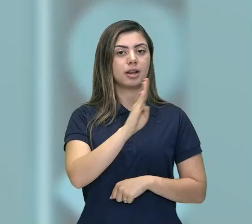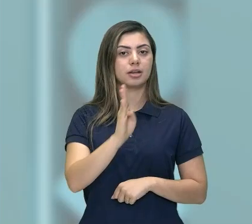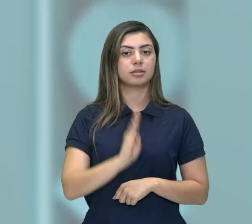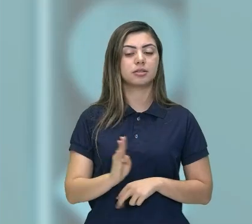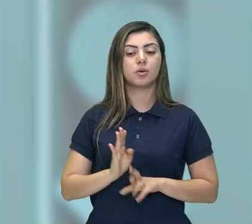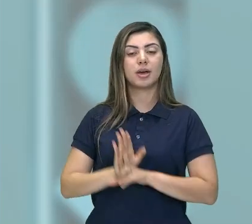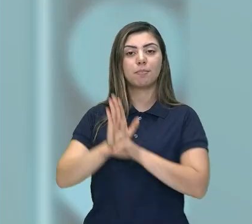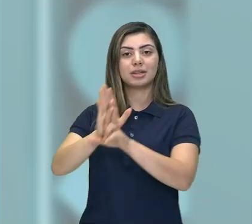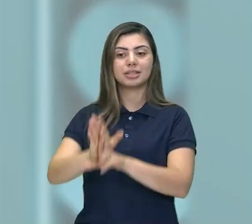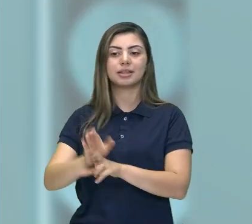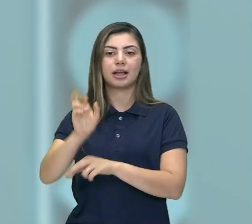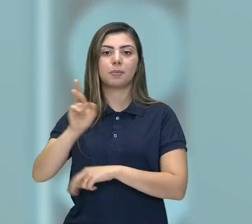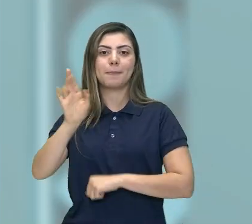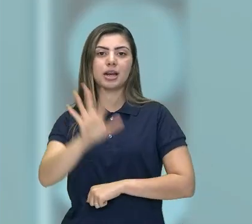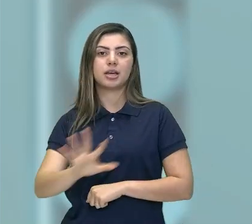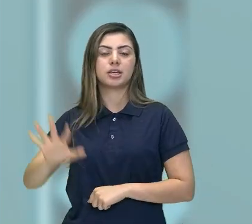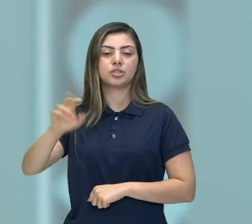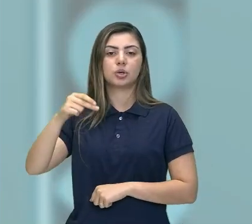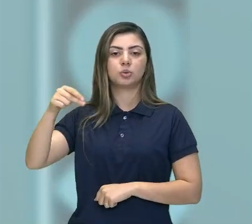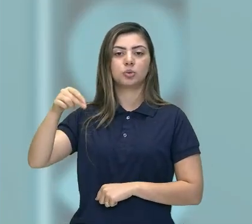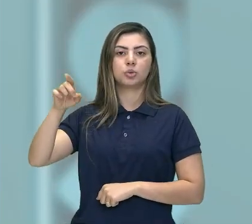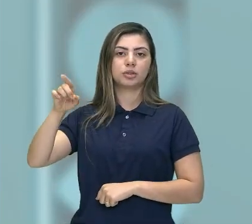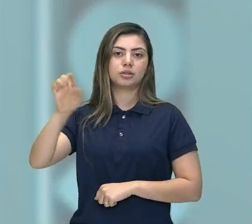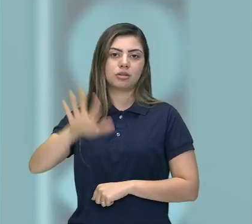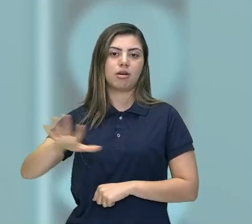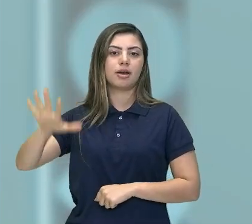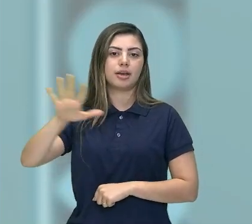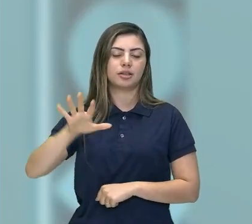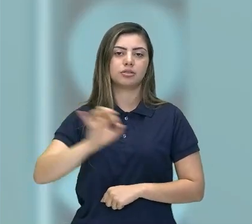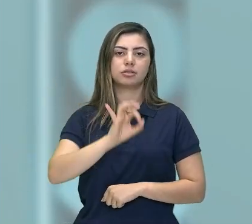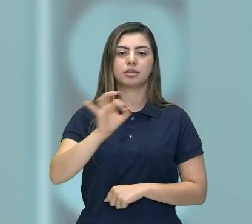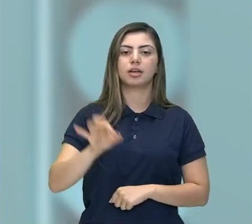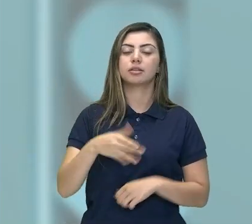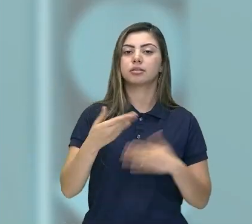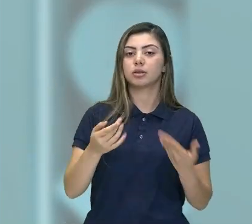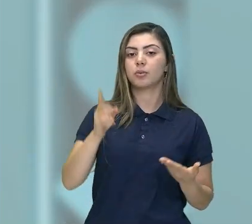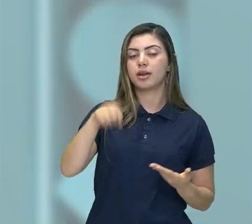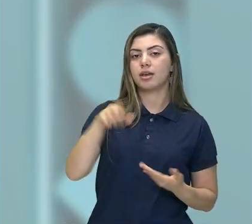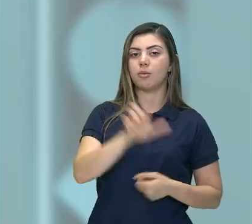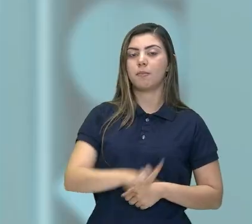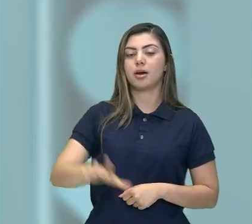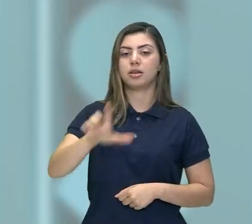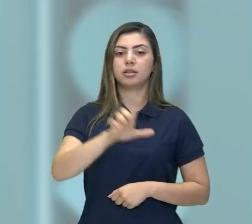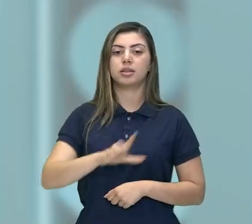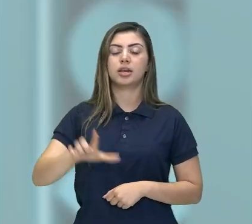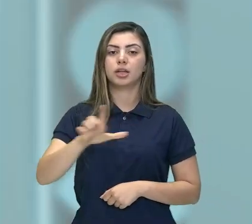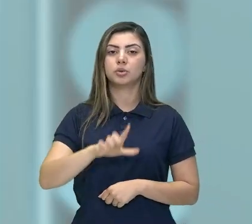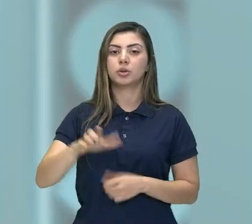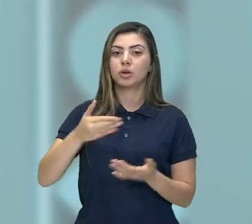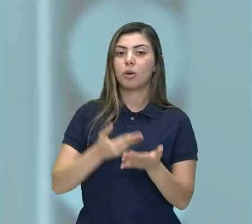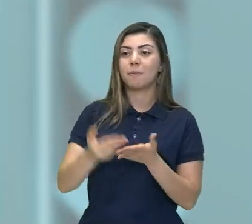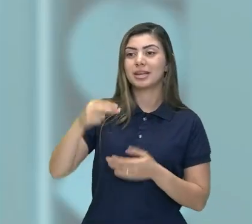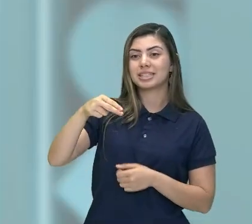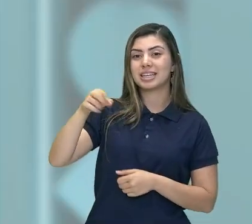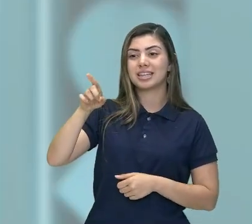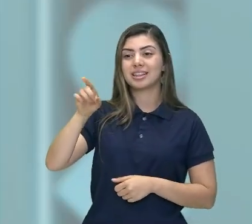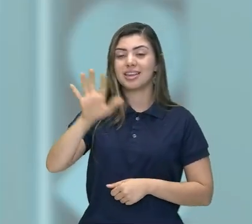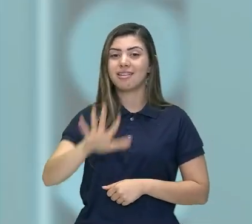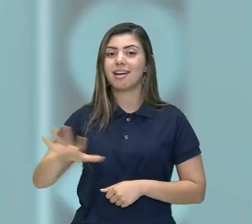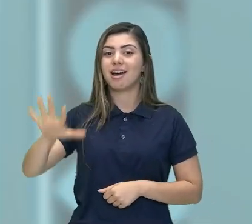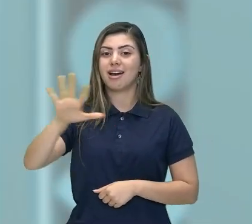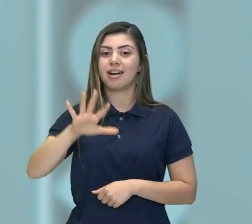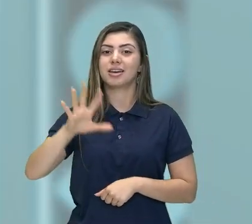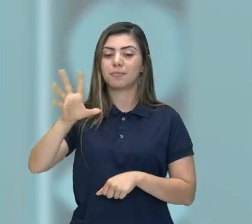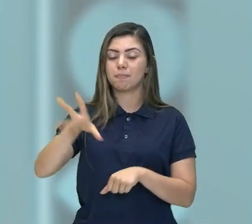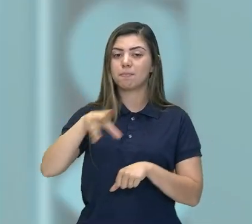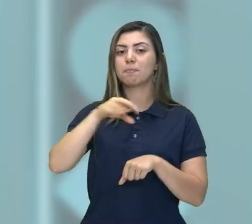pelo Nordeste. Então, ele assume esse caráter nacional, uma literatura que vem dessa região Nordeste. E aí, a partir